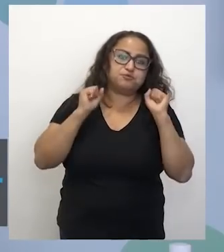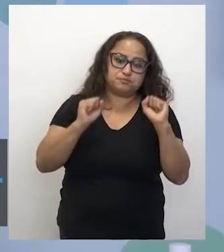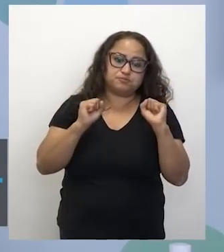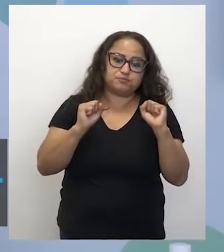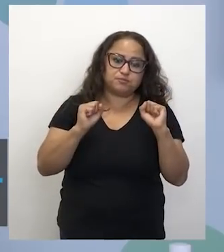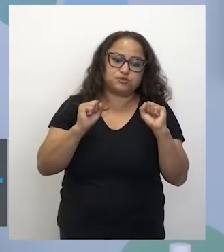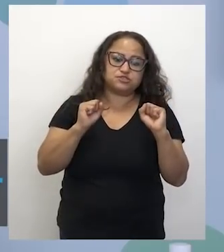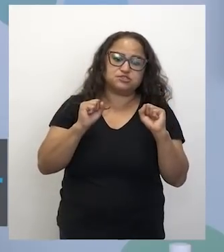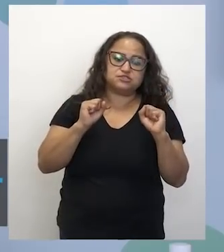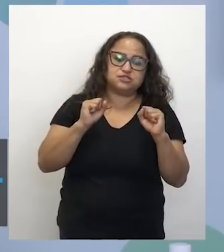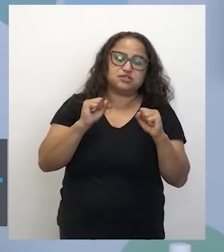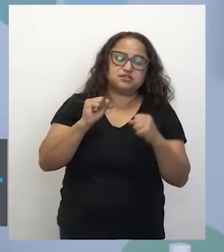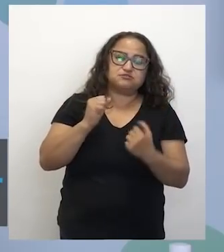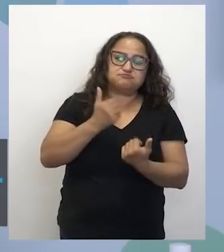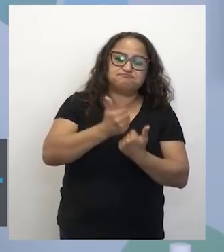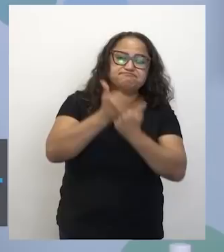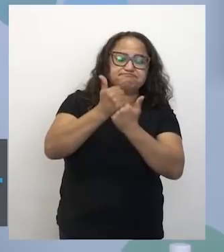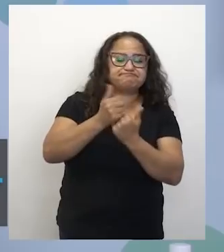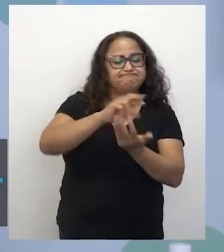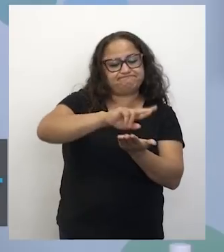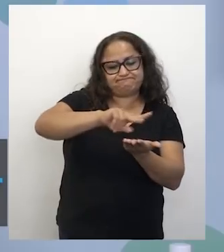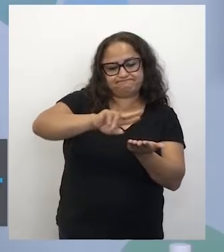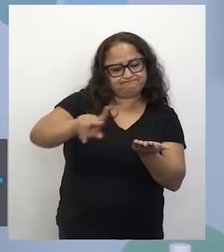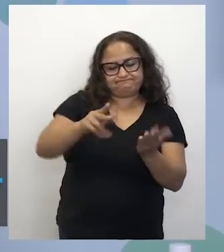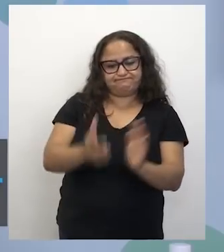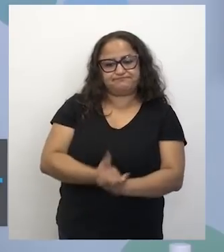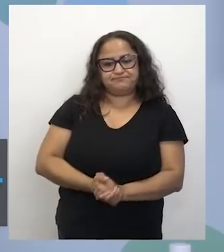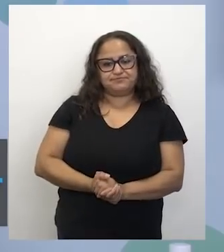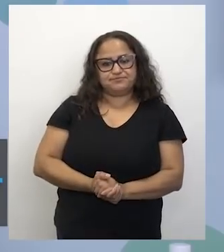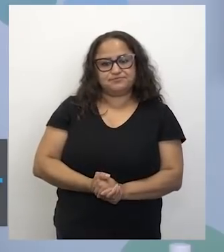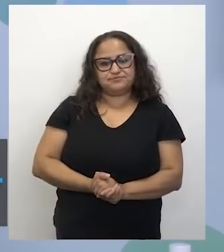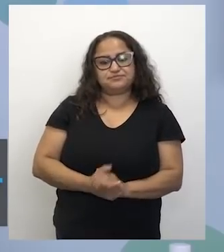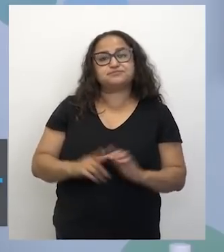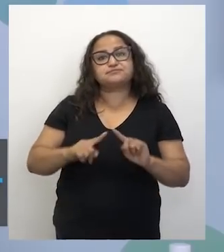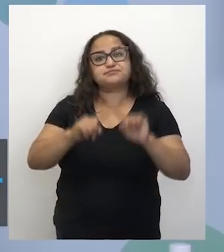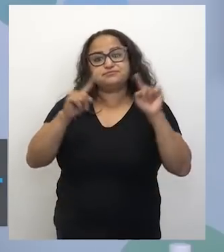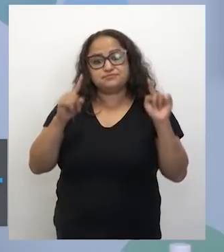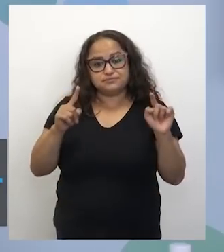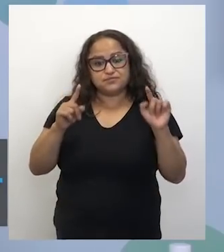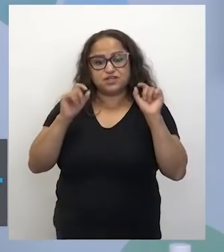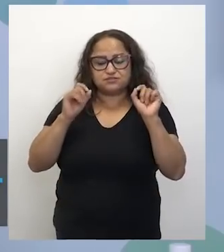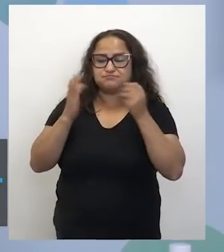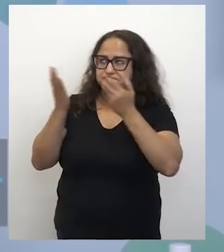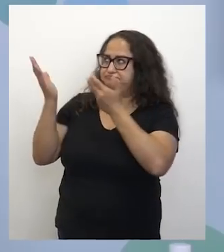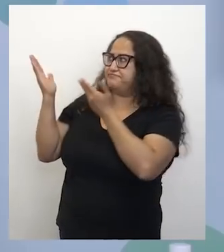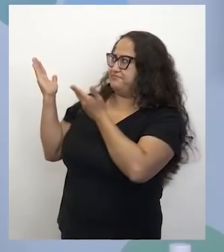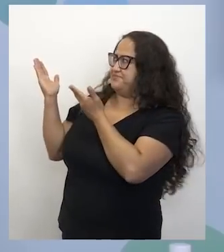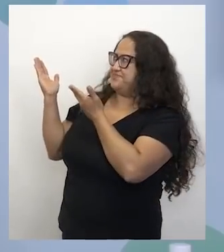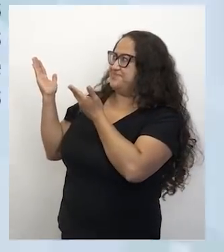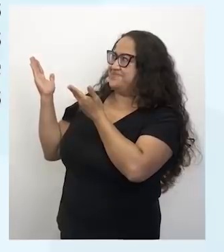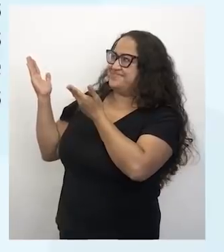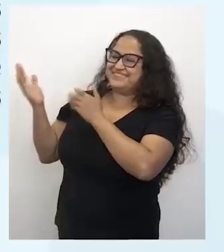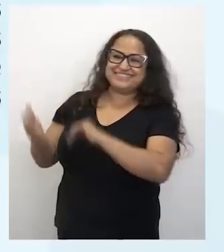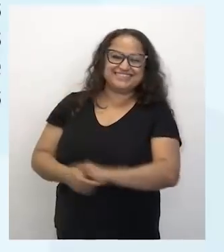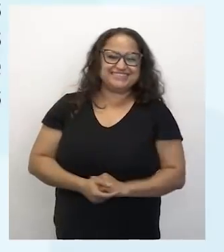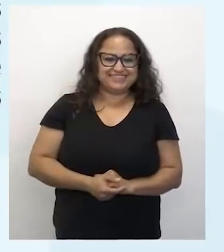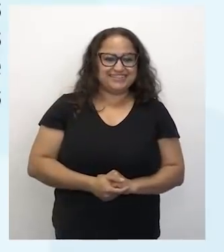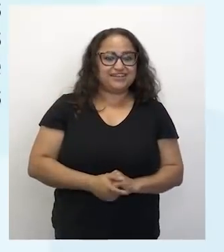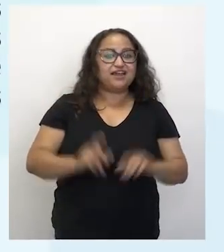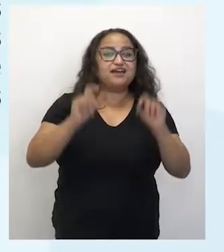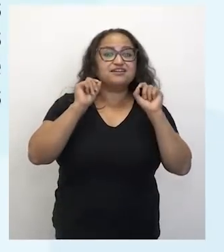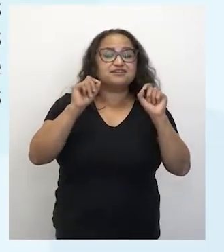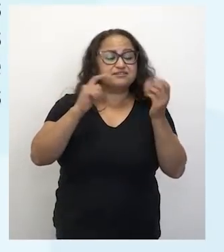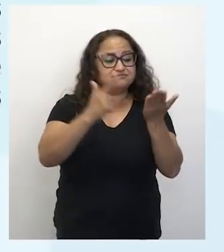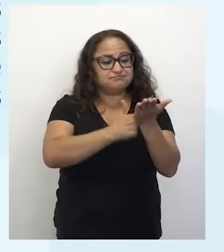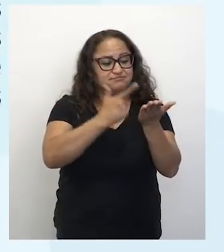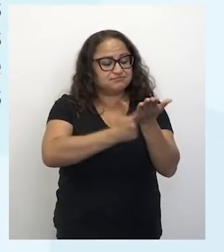algum direito, etc, etc. Mas prosseguindo, olhem aí na tela o conteúdo de vocês. Quem tiver com o caderno